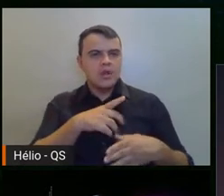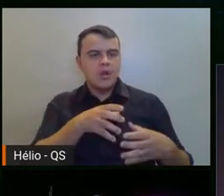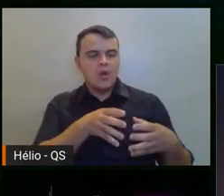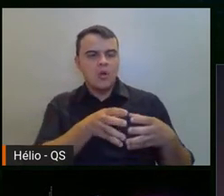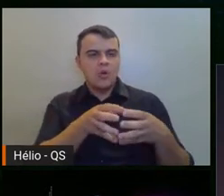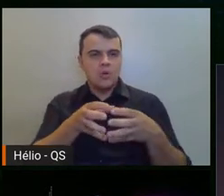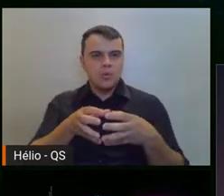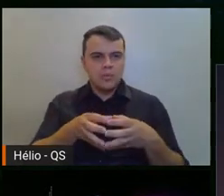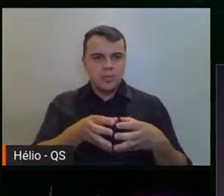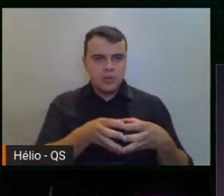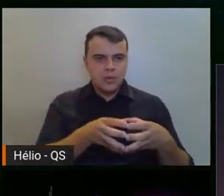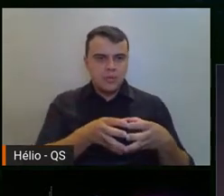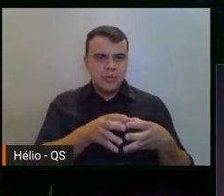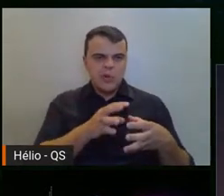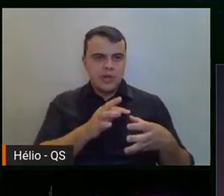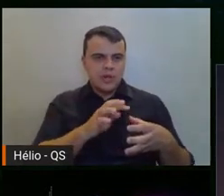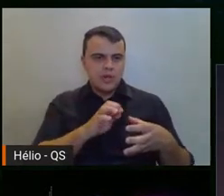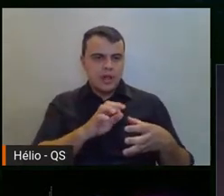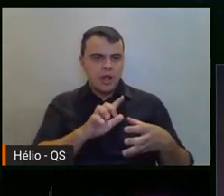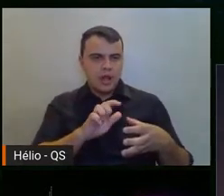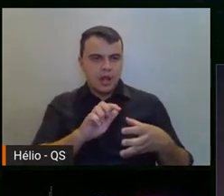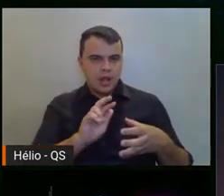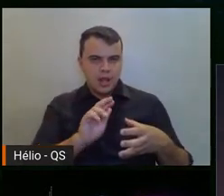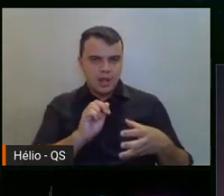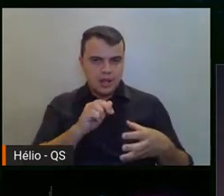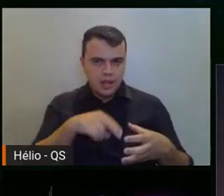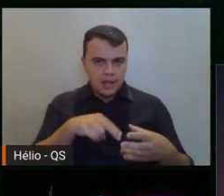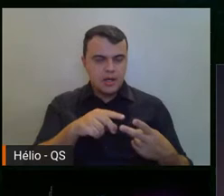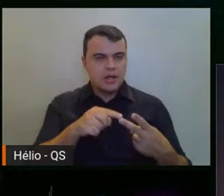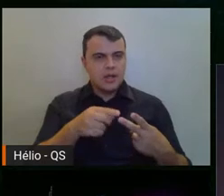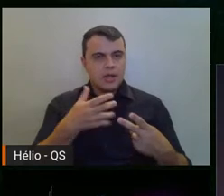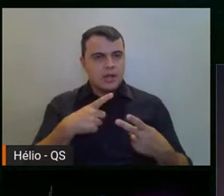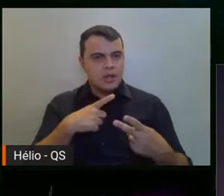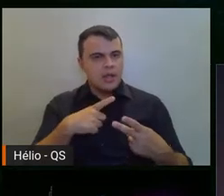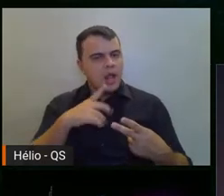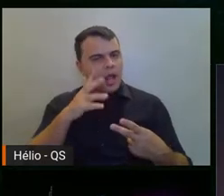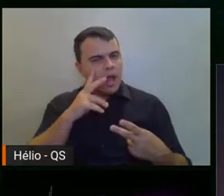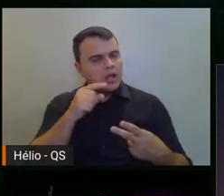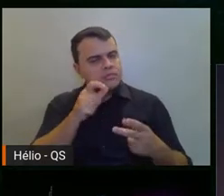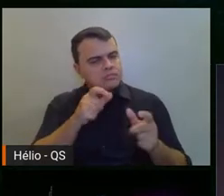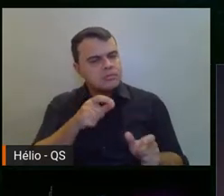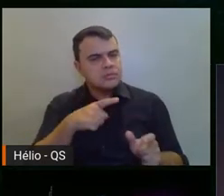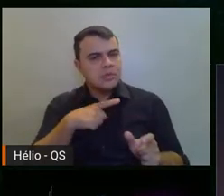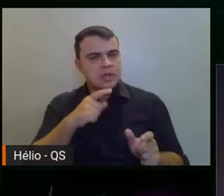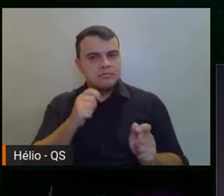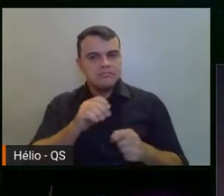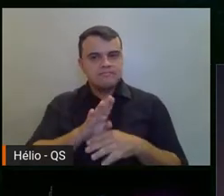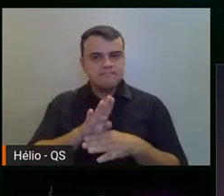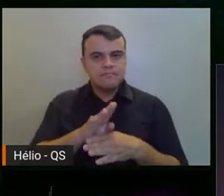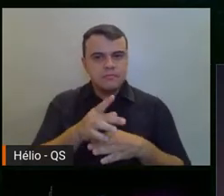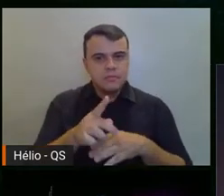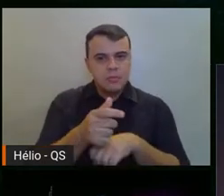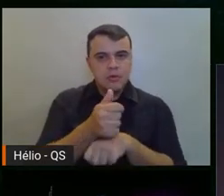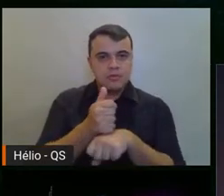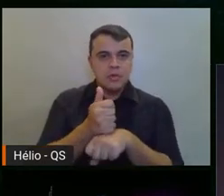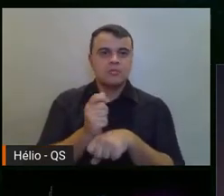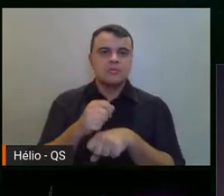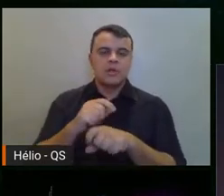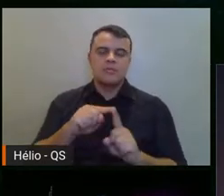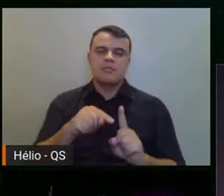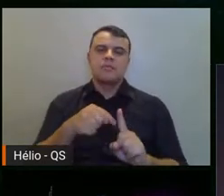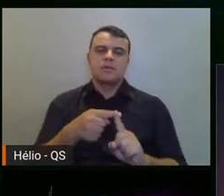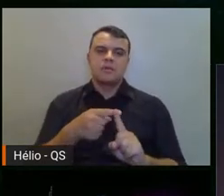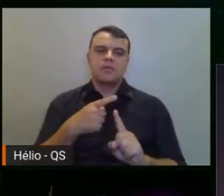Como por exemplo o grupo do telegram correndo acabou de compartilhar se tem alguém lá você acha que vai agregar na sua carreira profissional adiciona